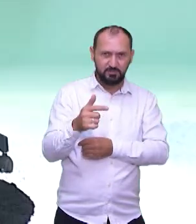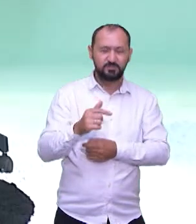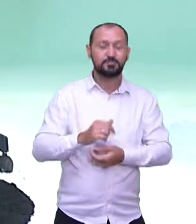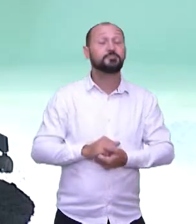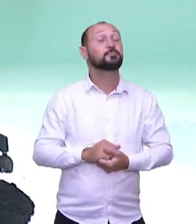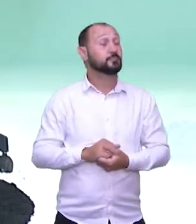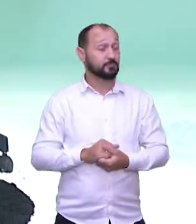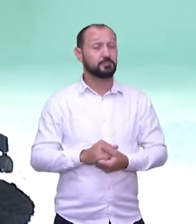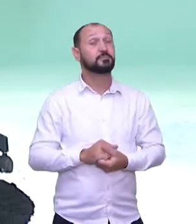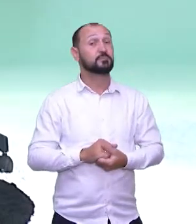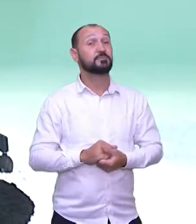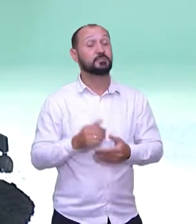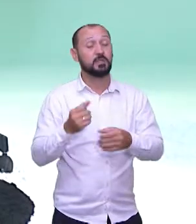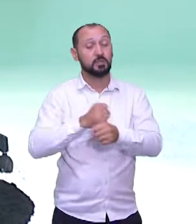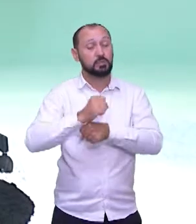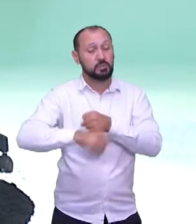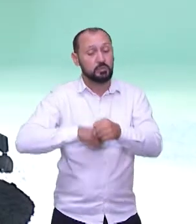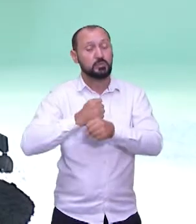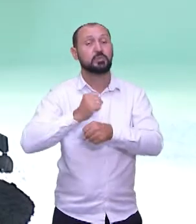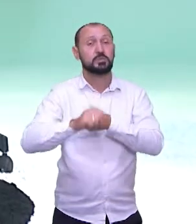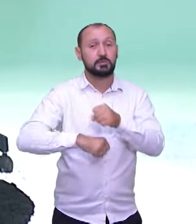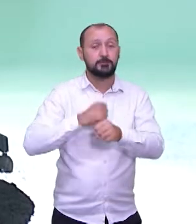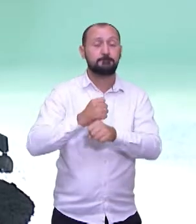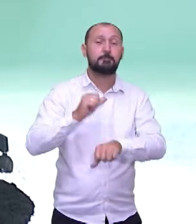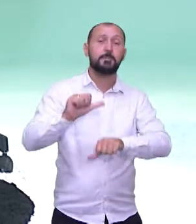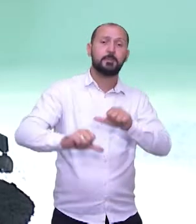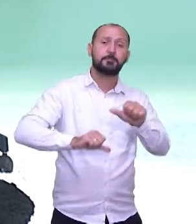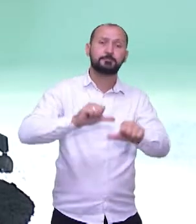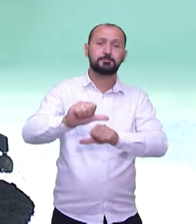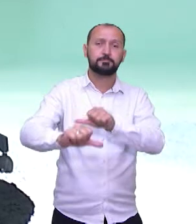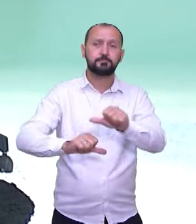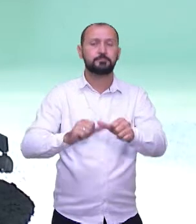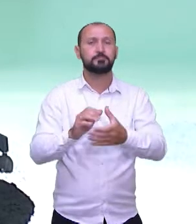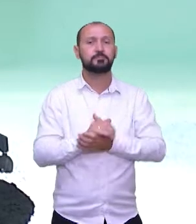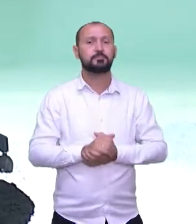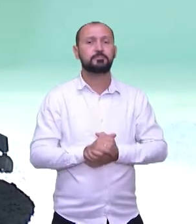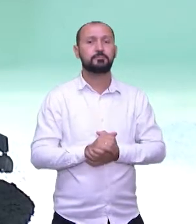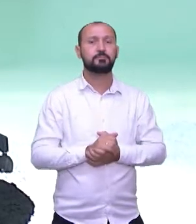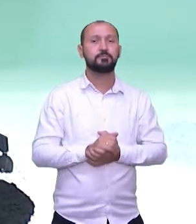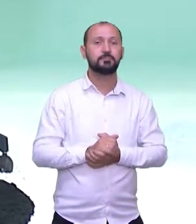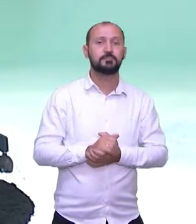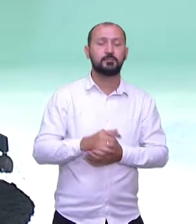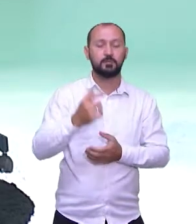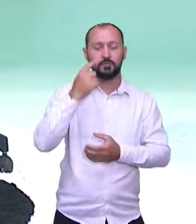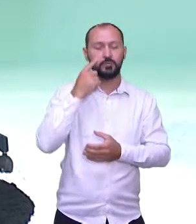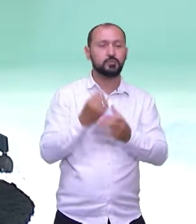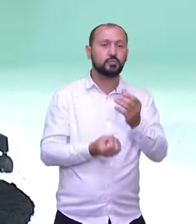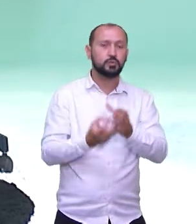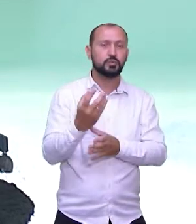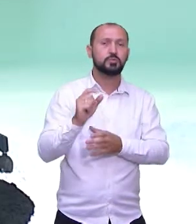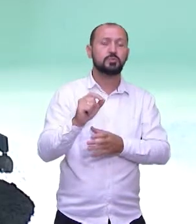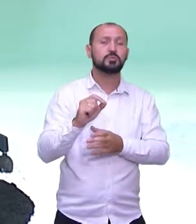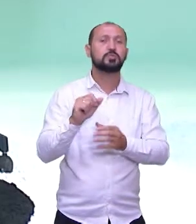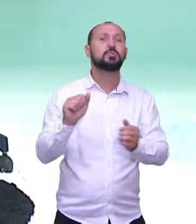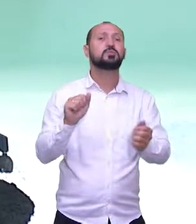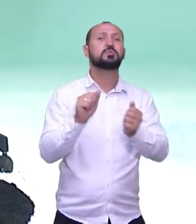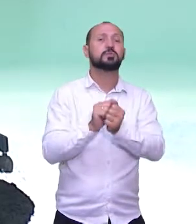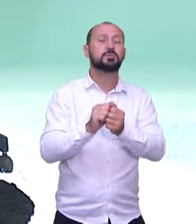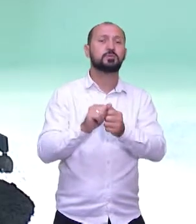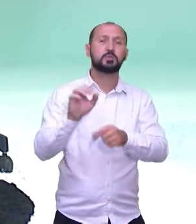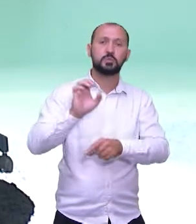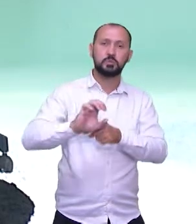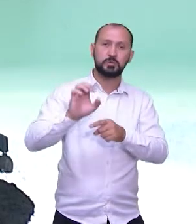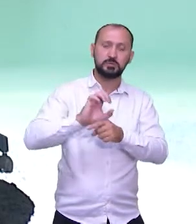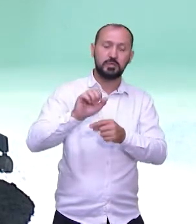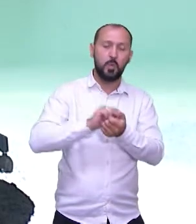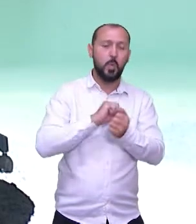falando? E no decorrer dos anos, situações foram sendo criadas e aliado a isso, o